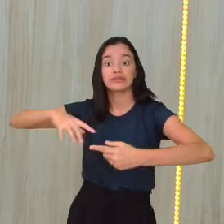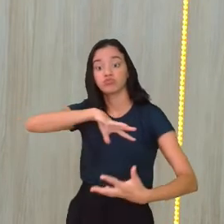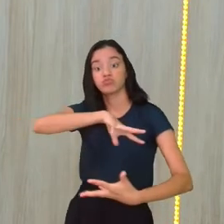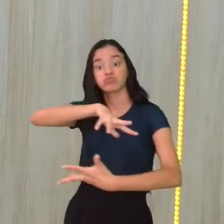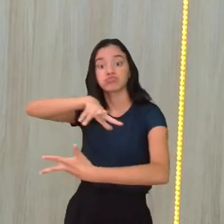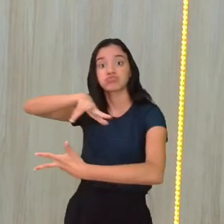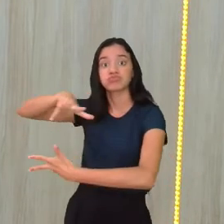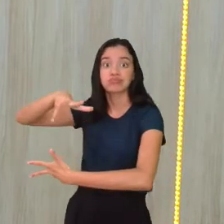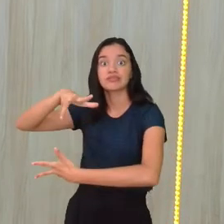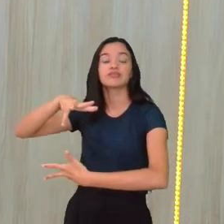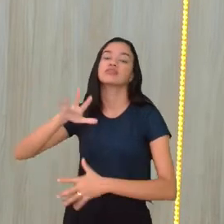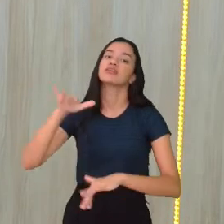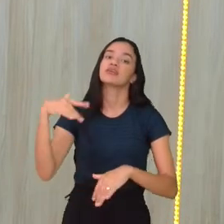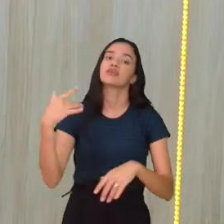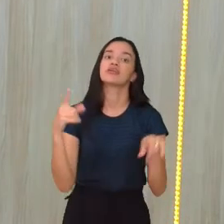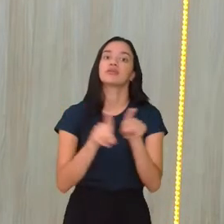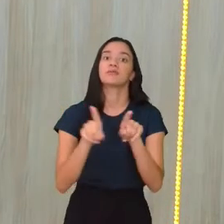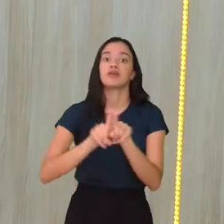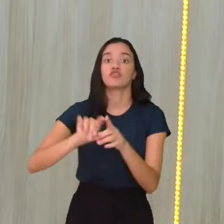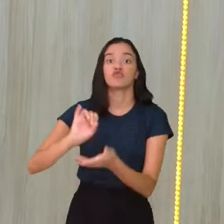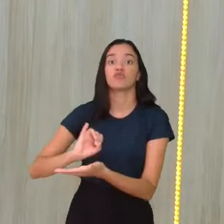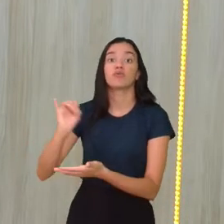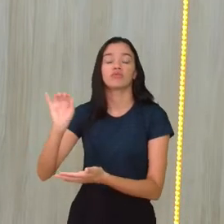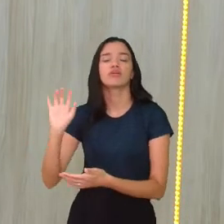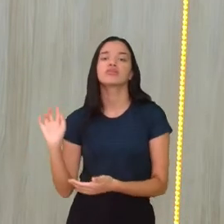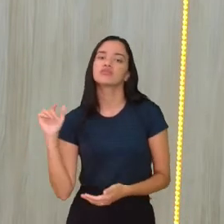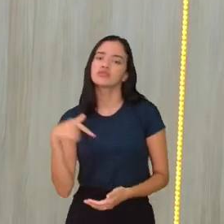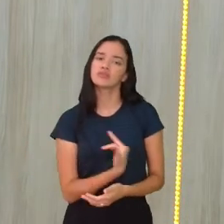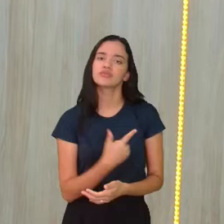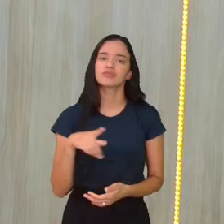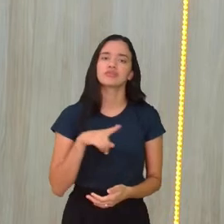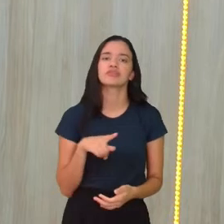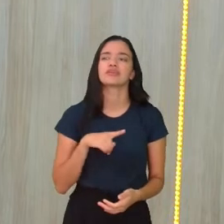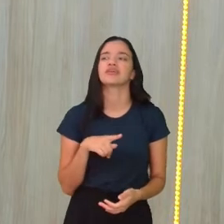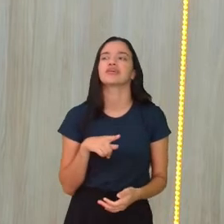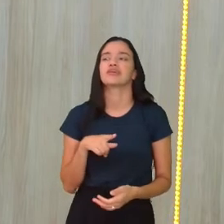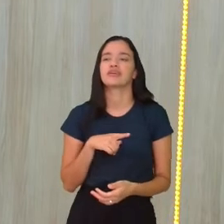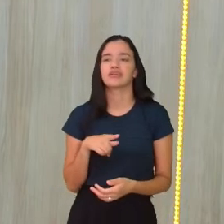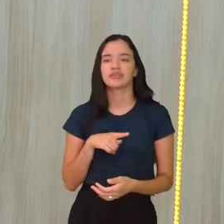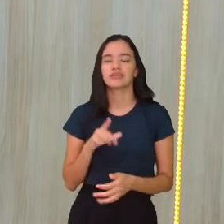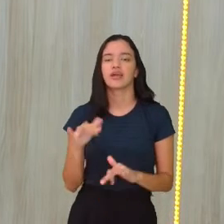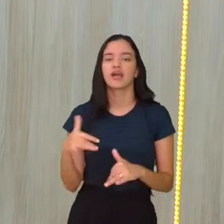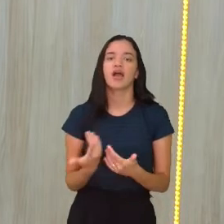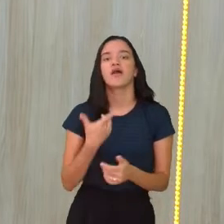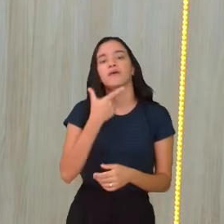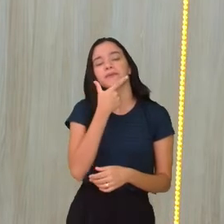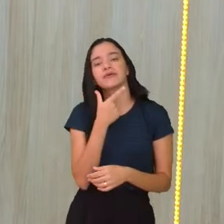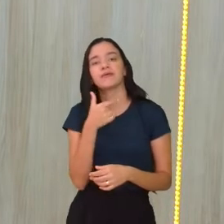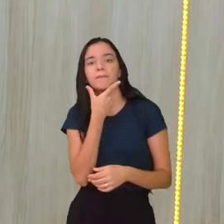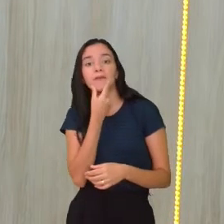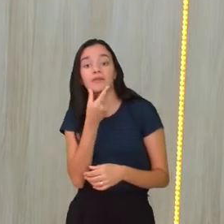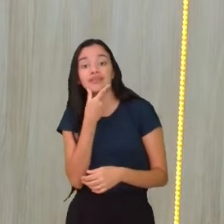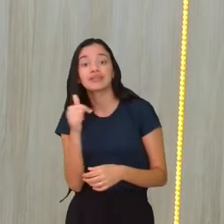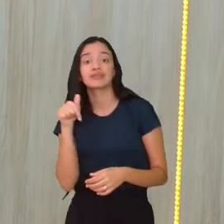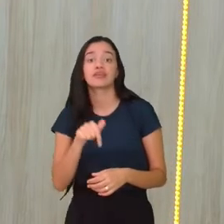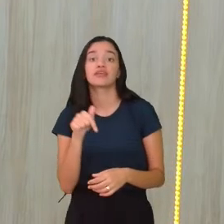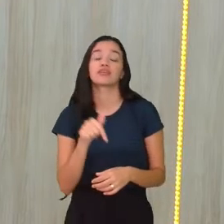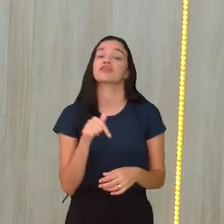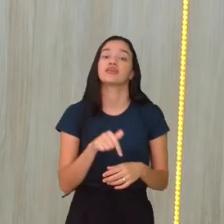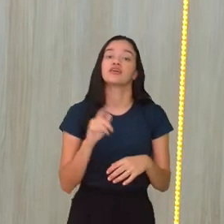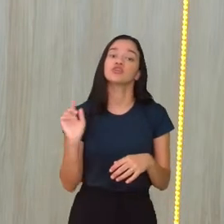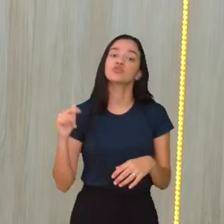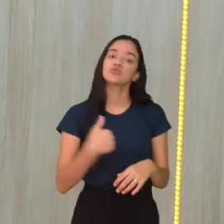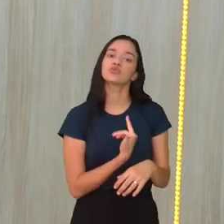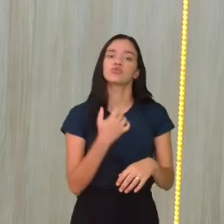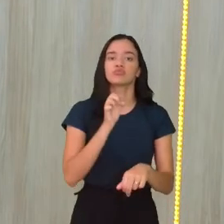nível nacional e até internacional, né? A gente tem aí Iane Marques, que é um grande exemplo aqui, que é do